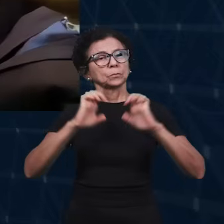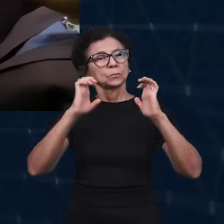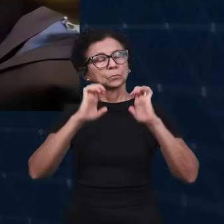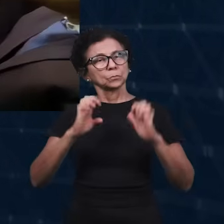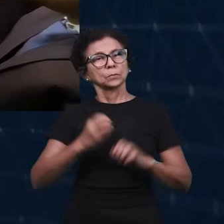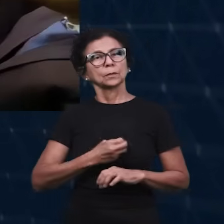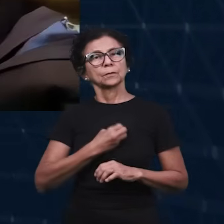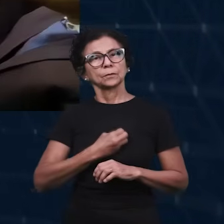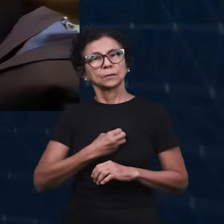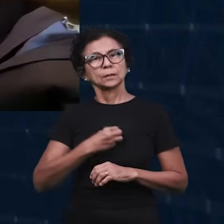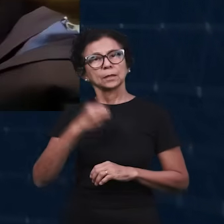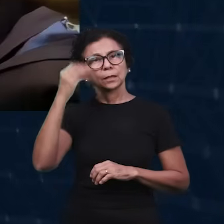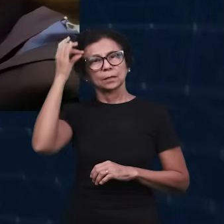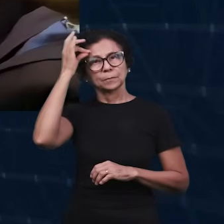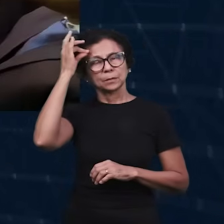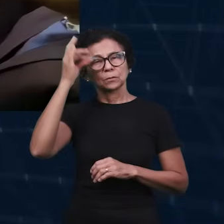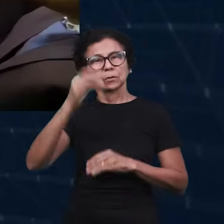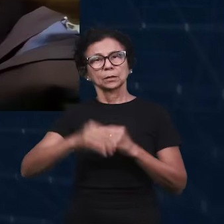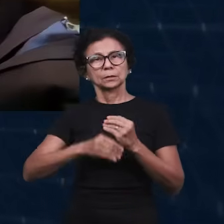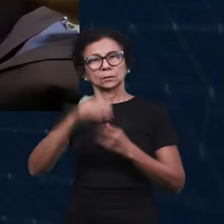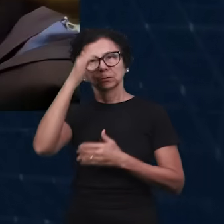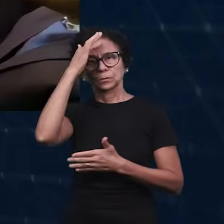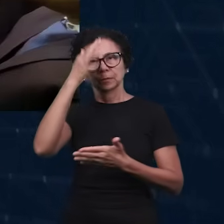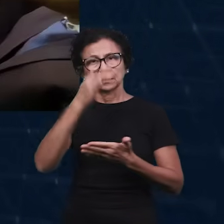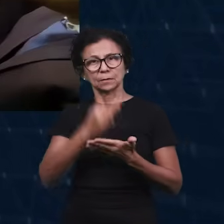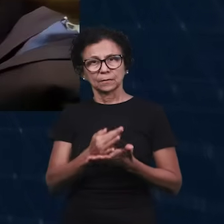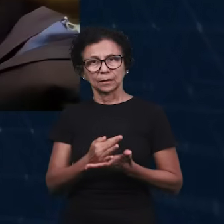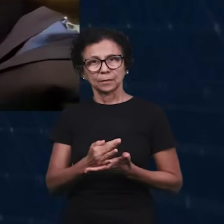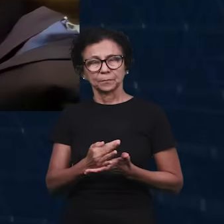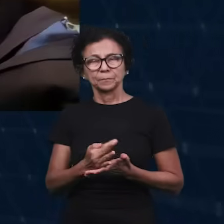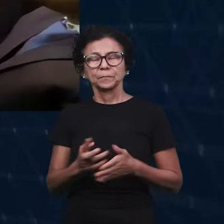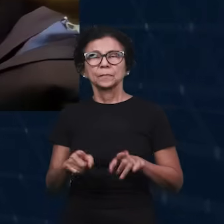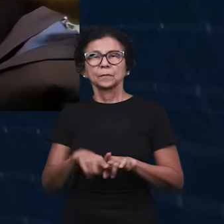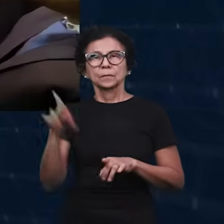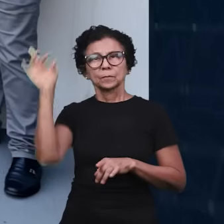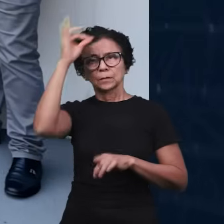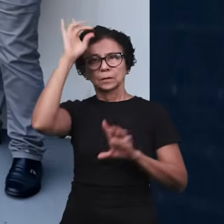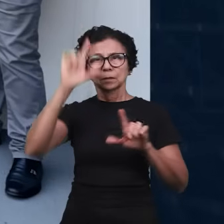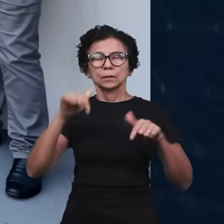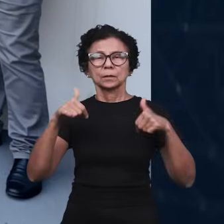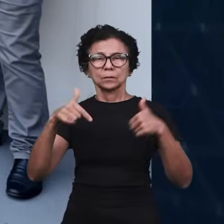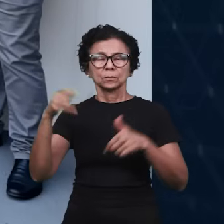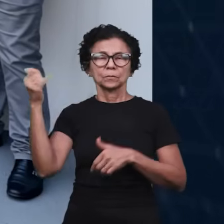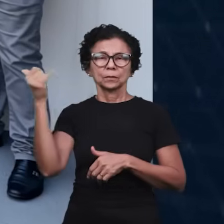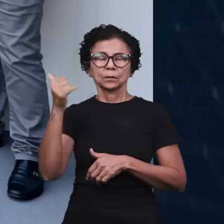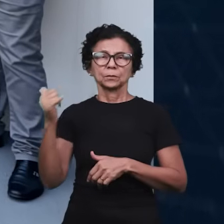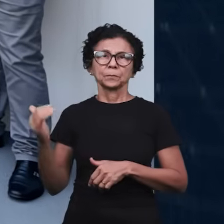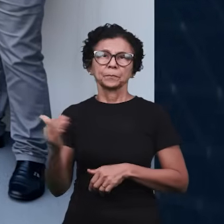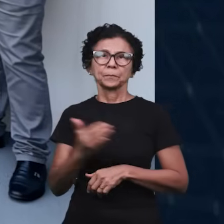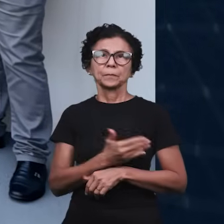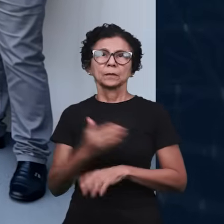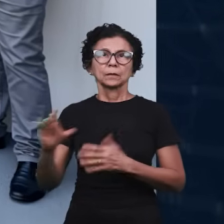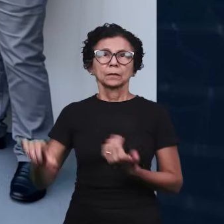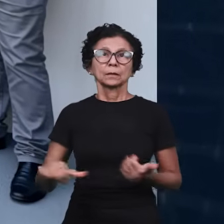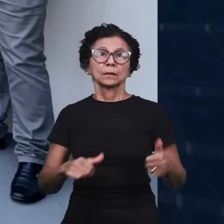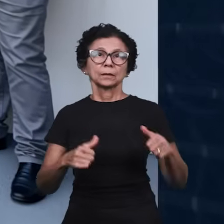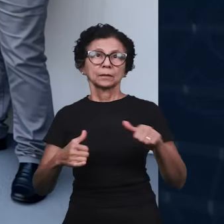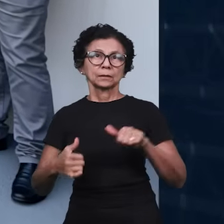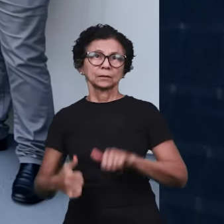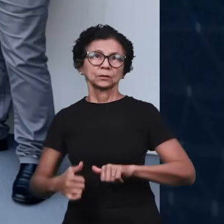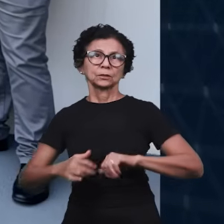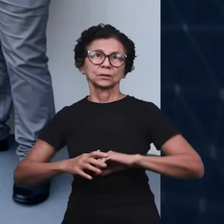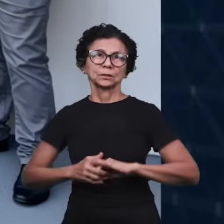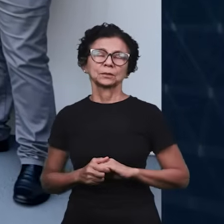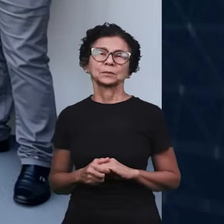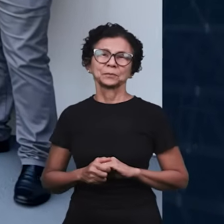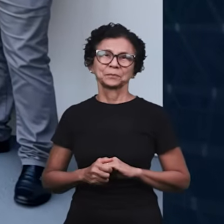evangelização, edificação espiritual e gratidão pelas operações do Espírito Santo. Também tivemos um culto especial de batismo